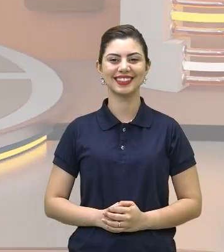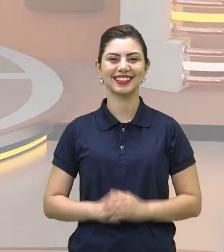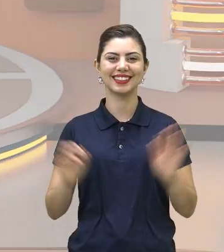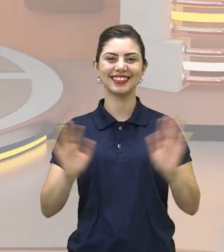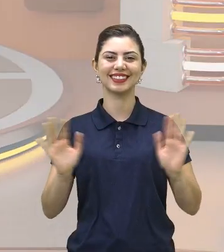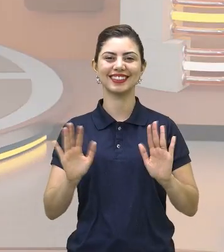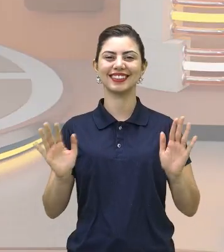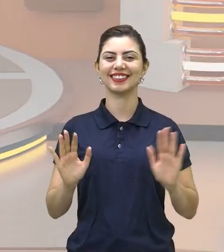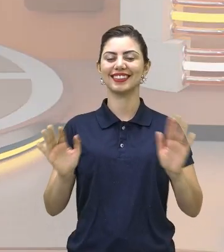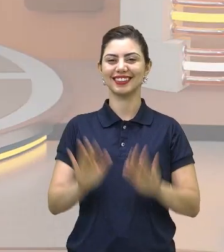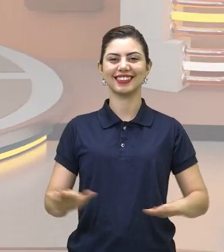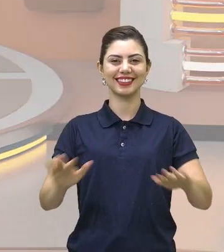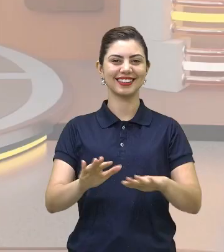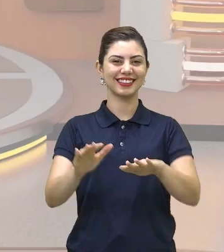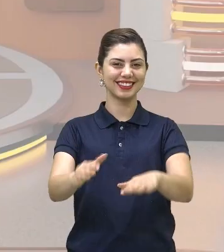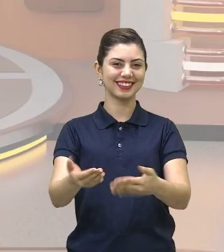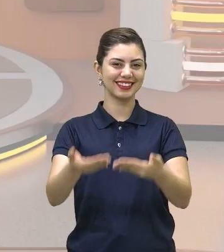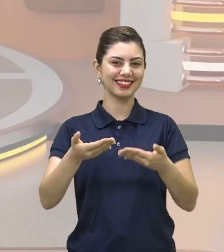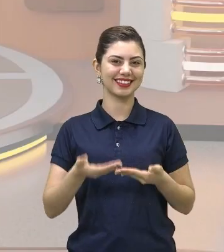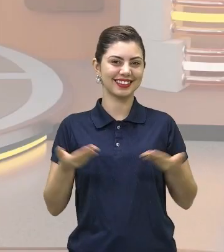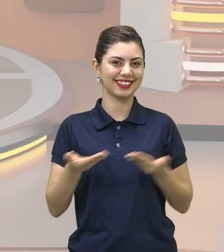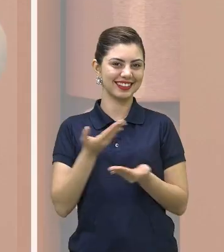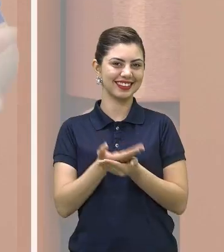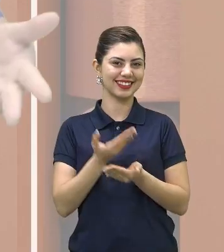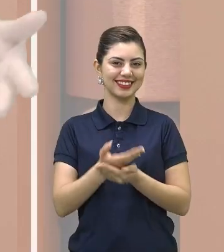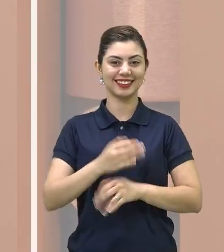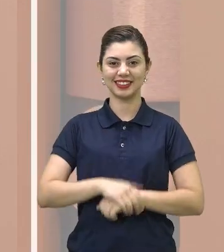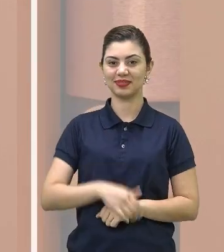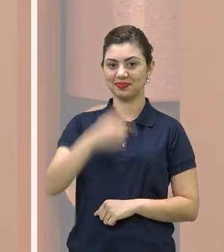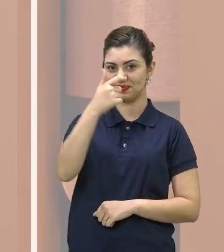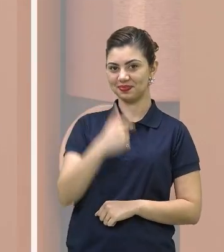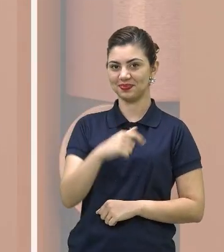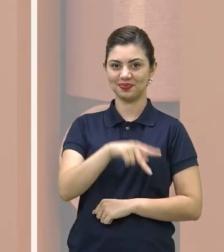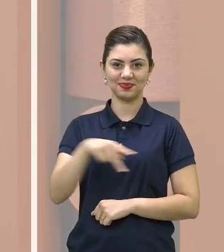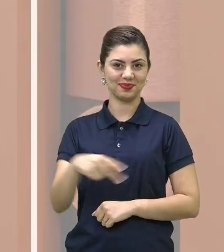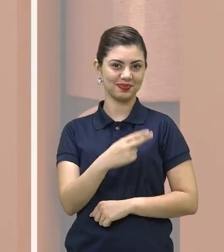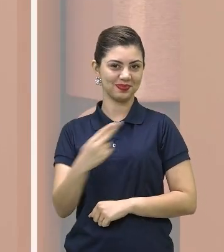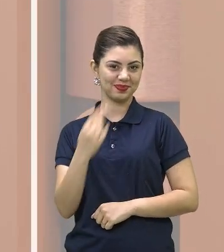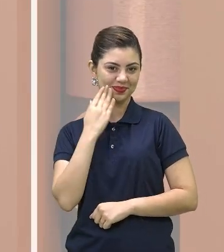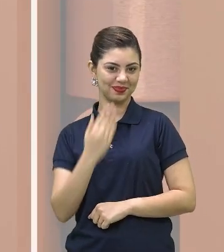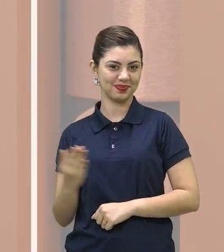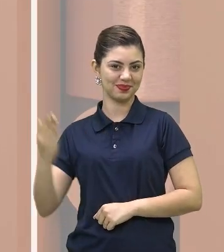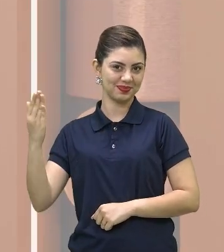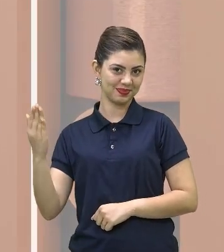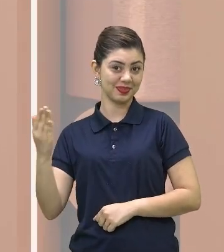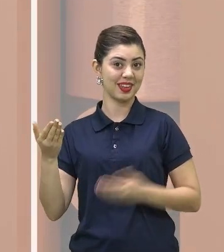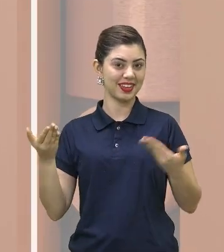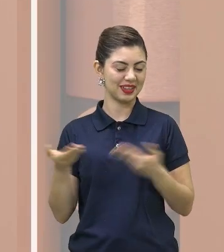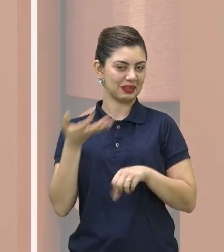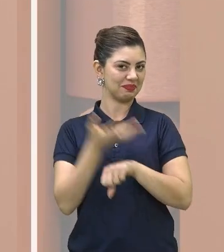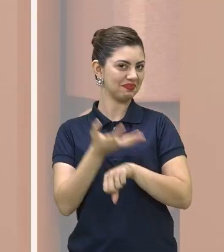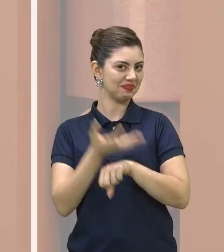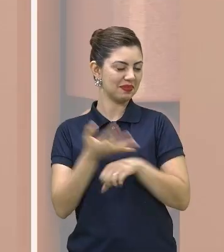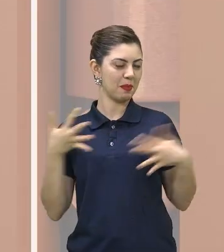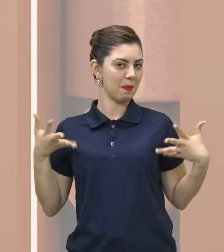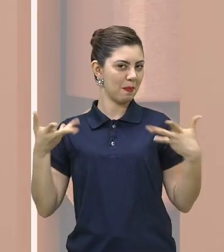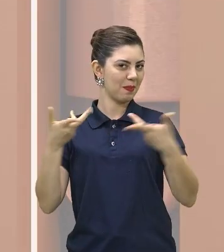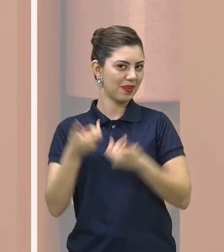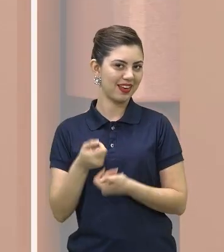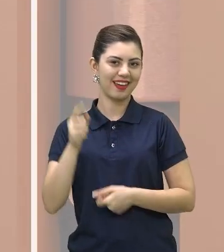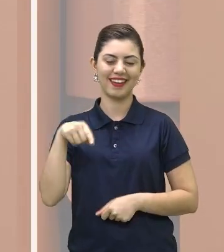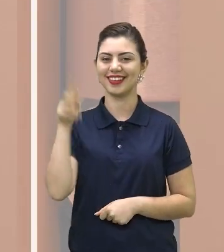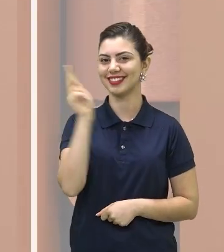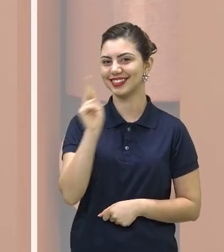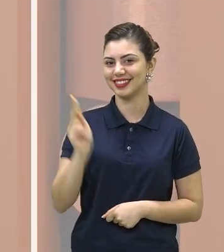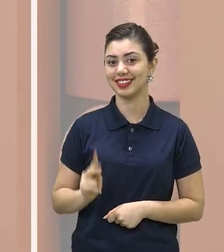Olá, meus queridos, sejam todos bem-vindos a mais uma aula. Eu sou a professora Adriana Cabral, do melhor componente que é